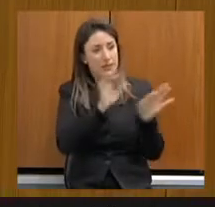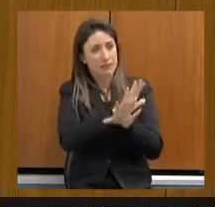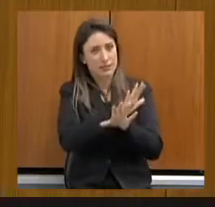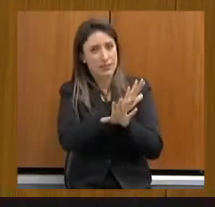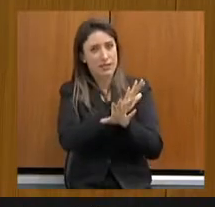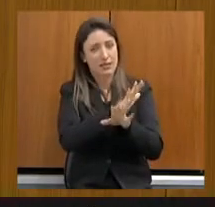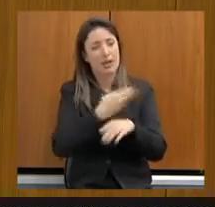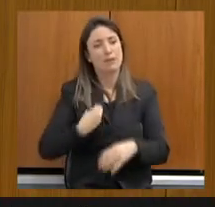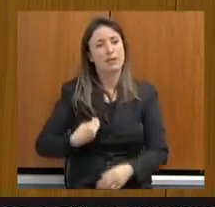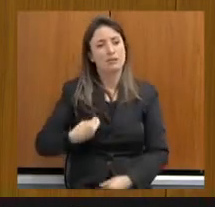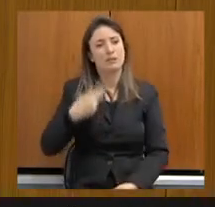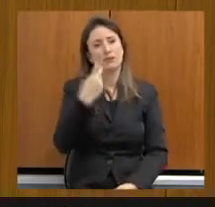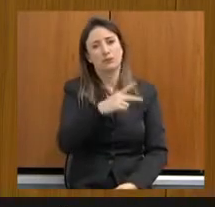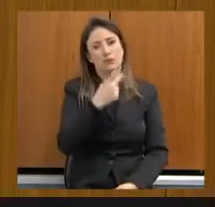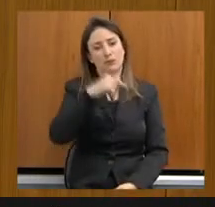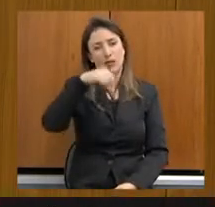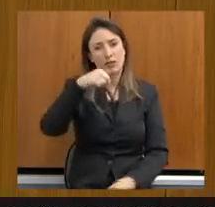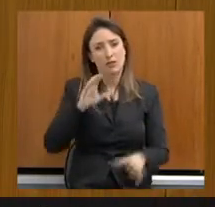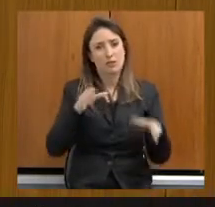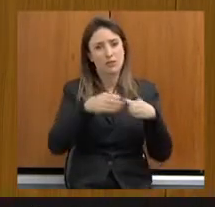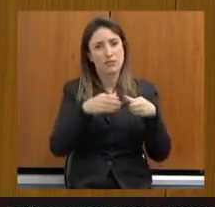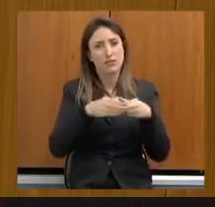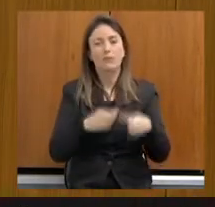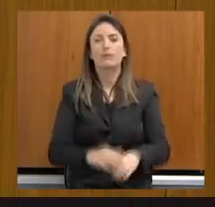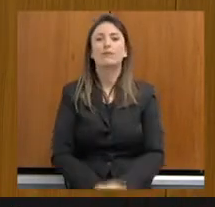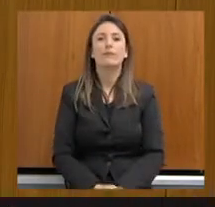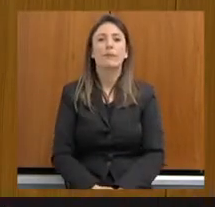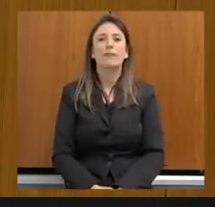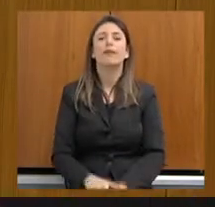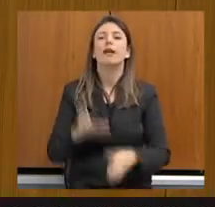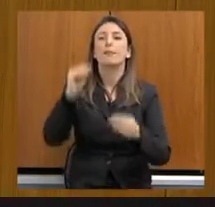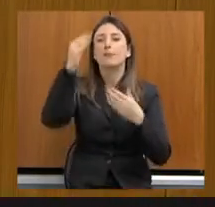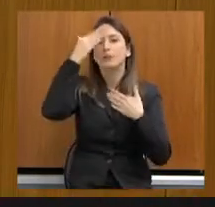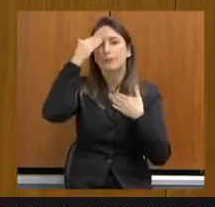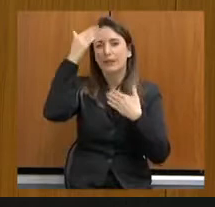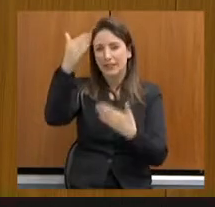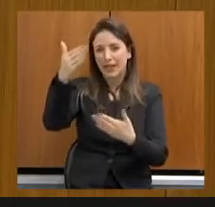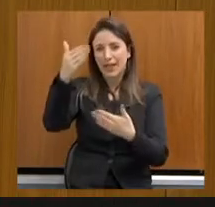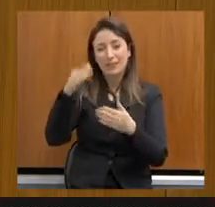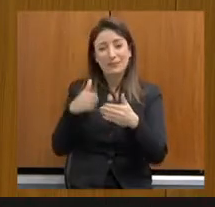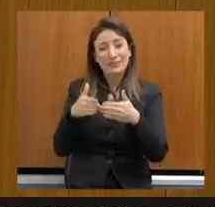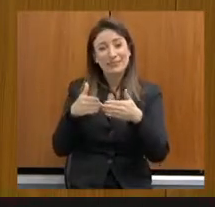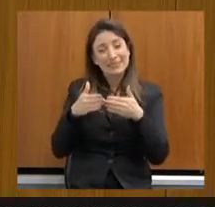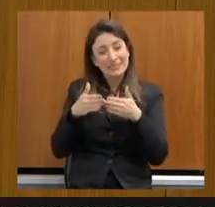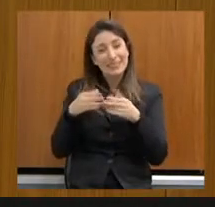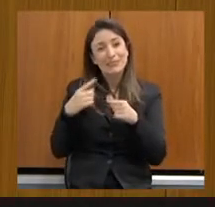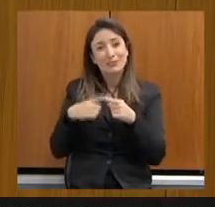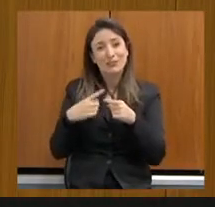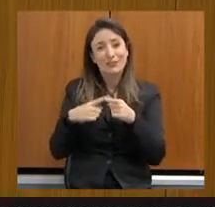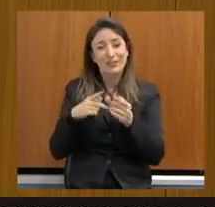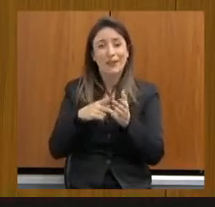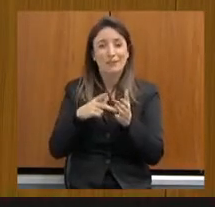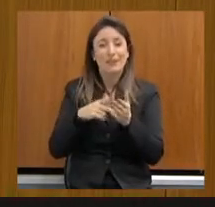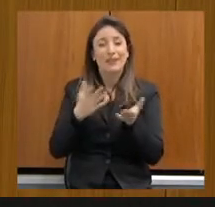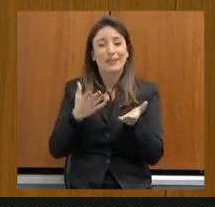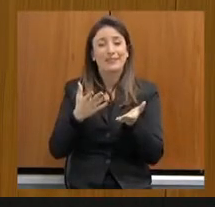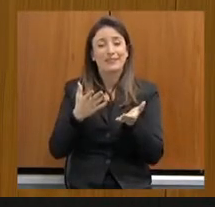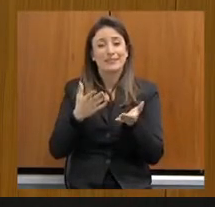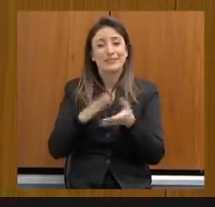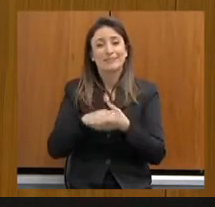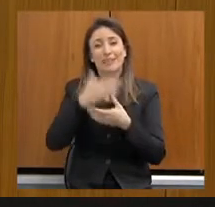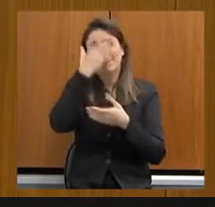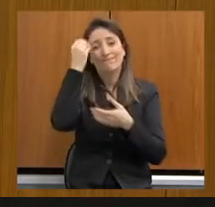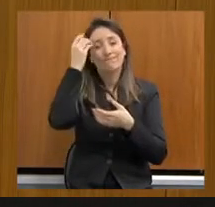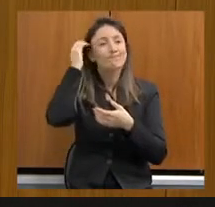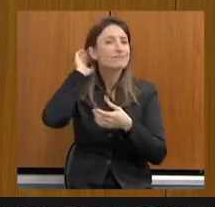da participação da senhora na comissão é muito obrigada eu peço licença para o Senhor porque eu realmente não comentei questão da